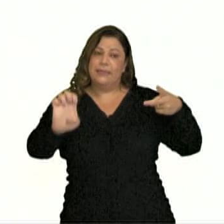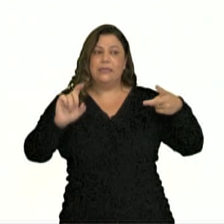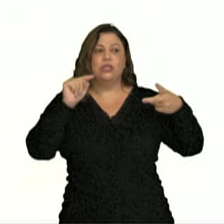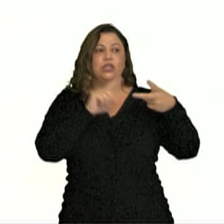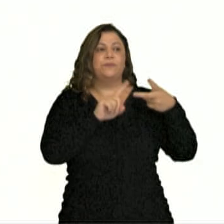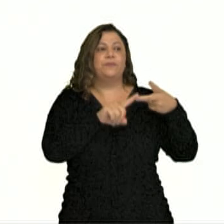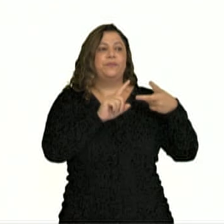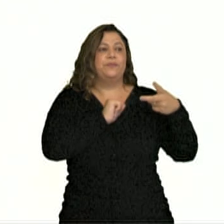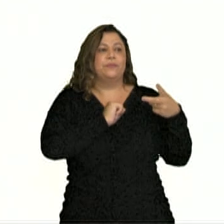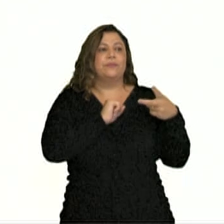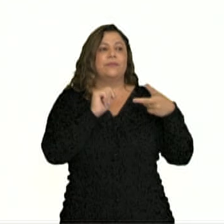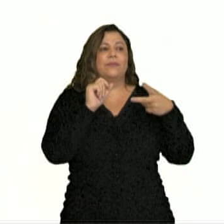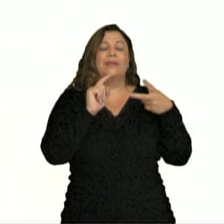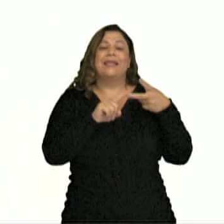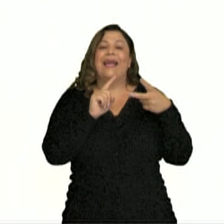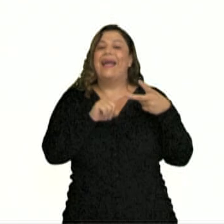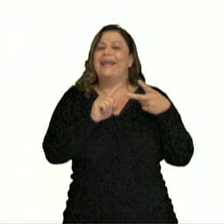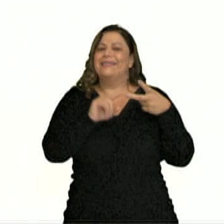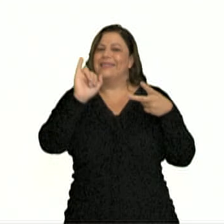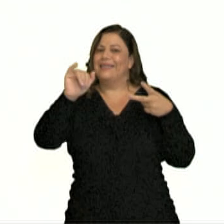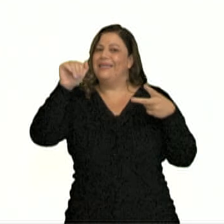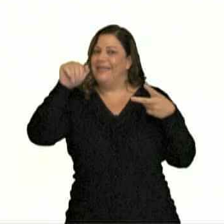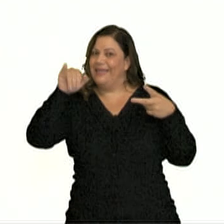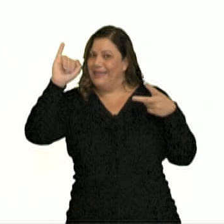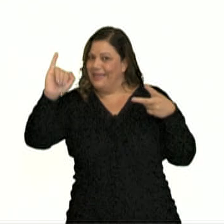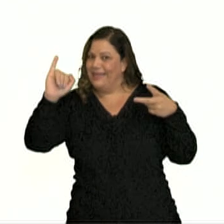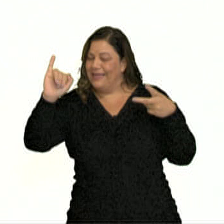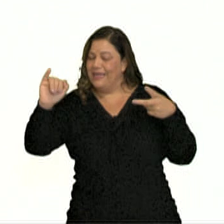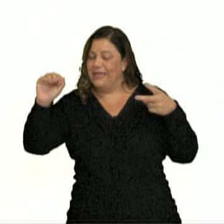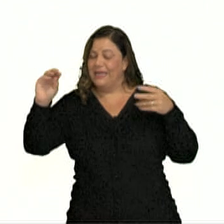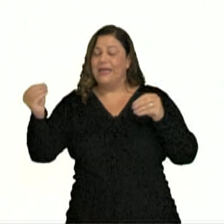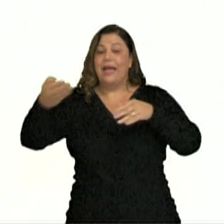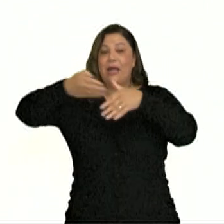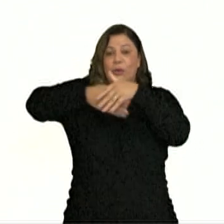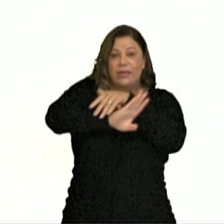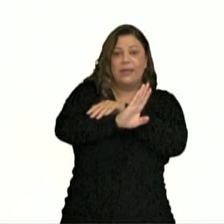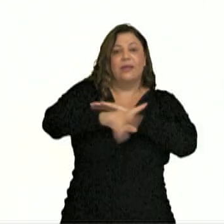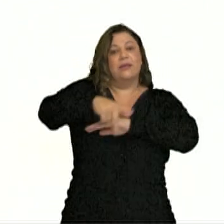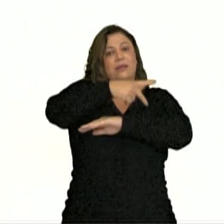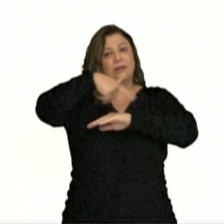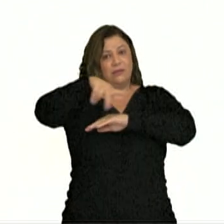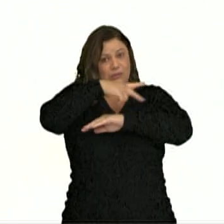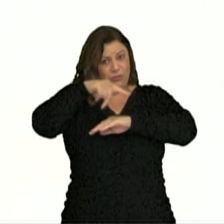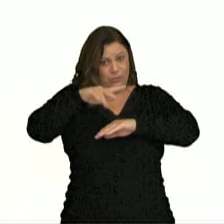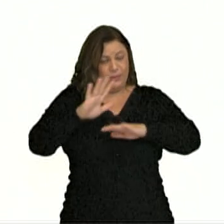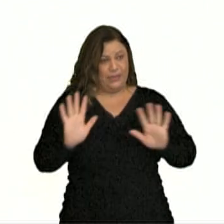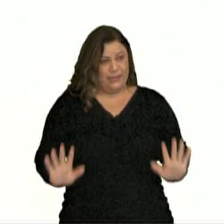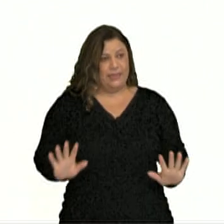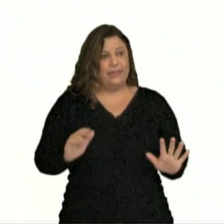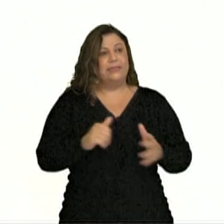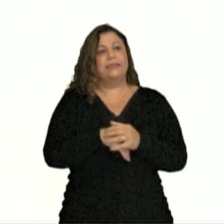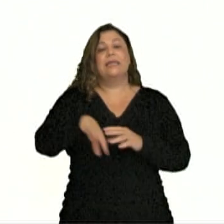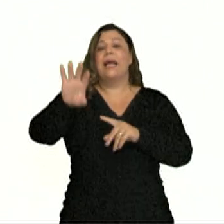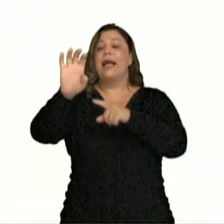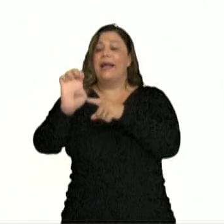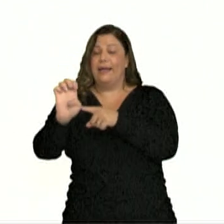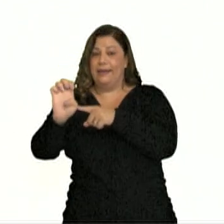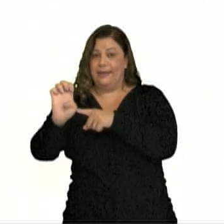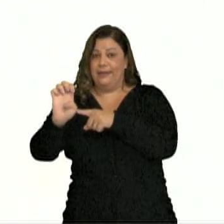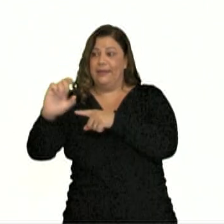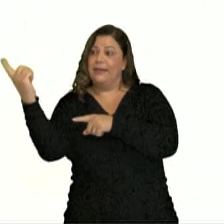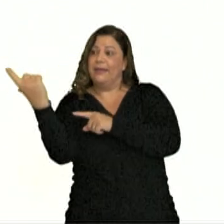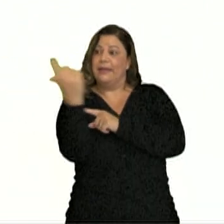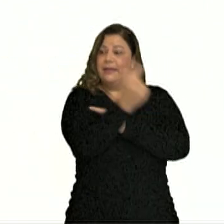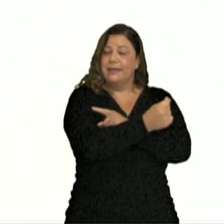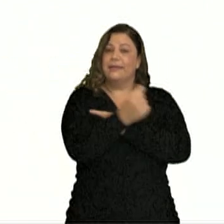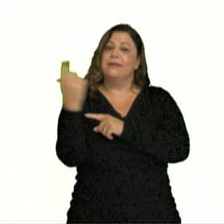Imigrante, aquele que imigra, ou seja, que entra no país, tá? E emigrante, quem